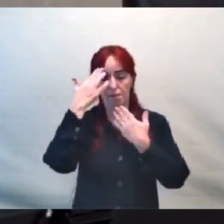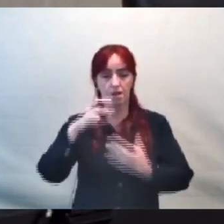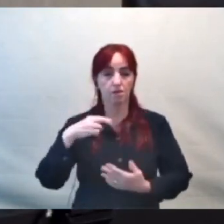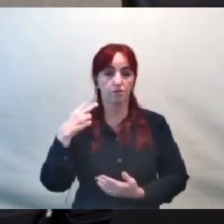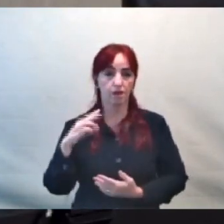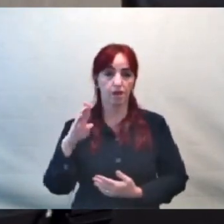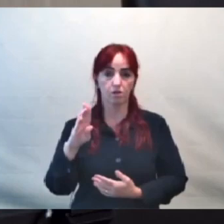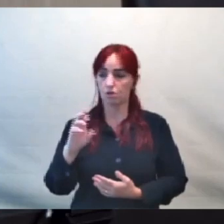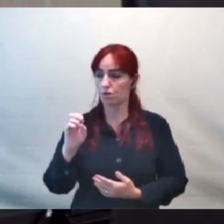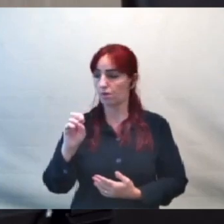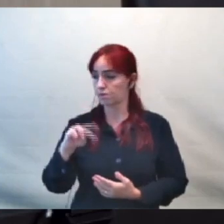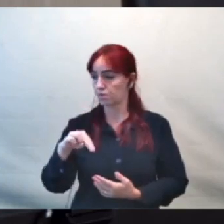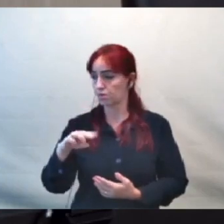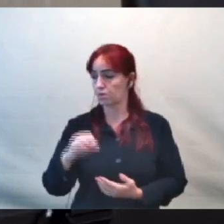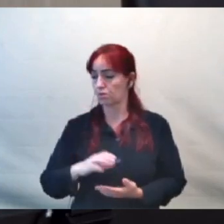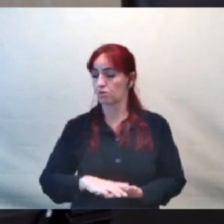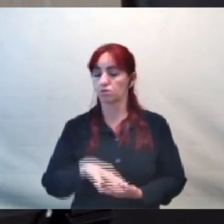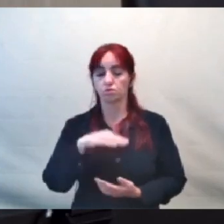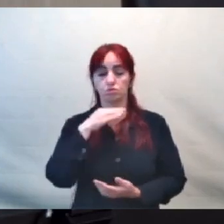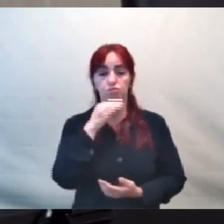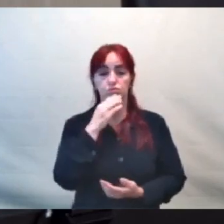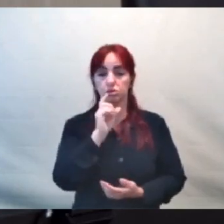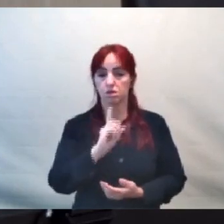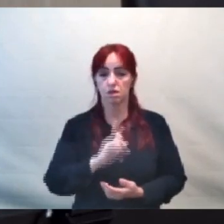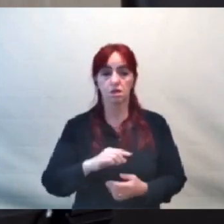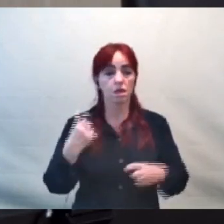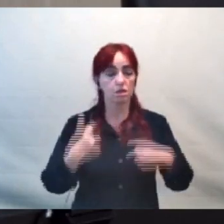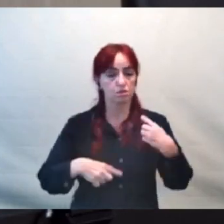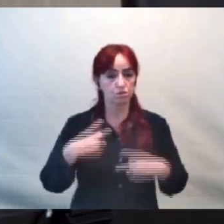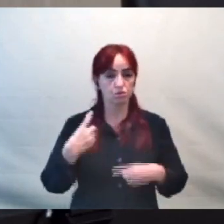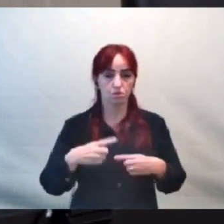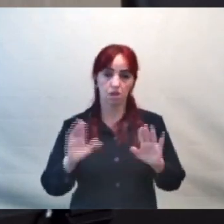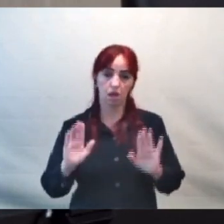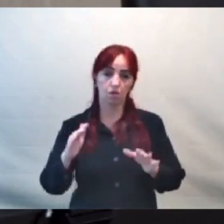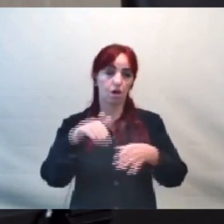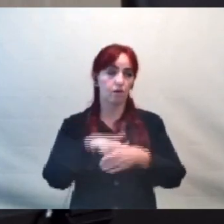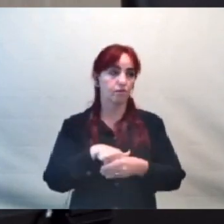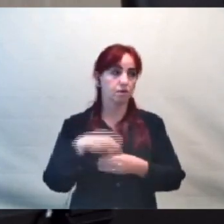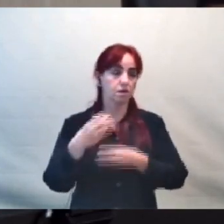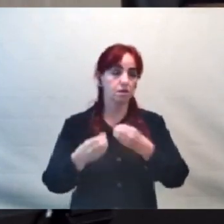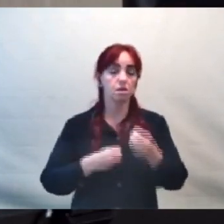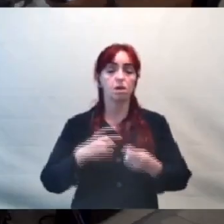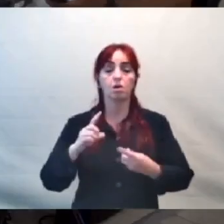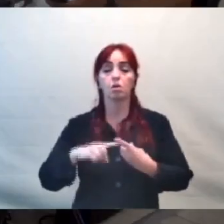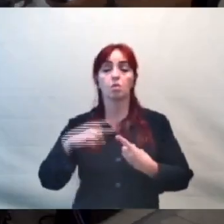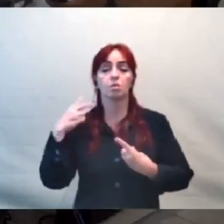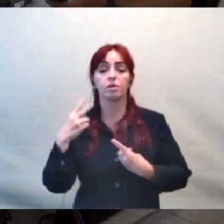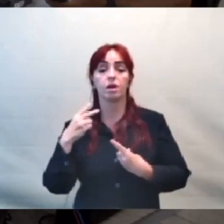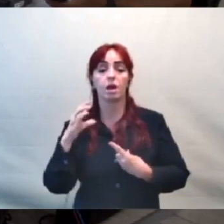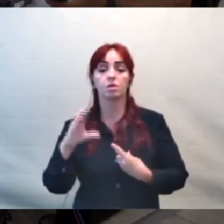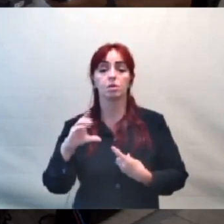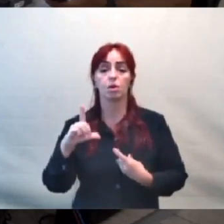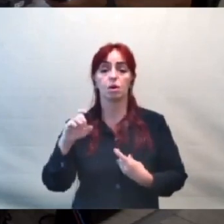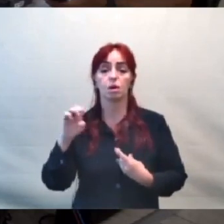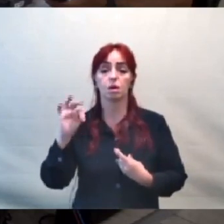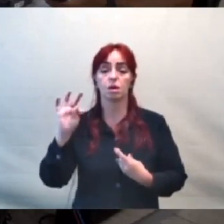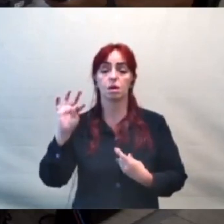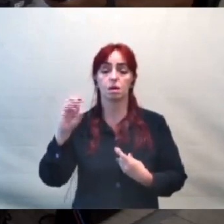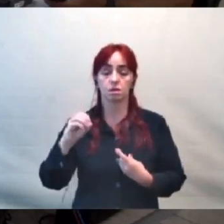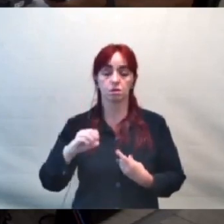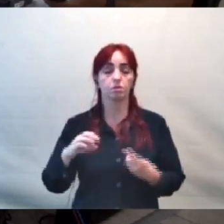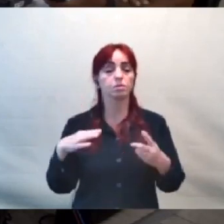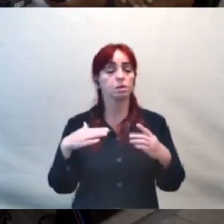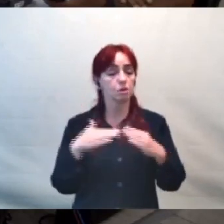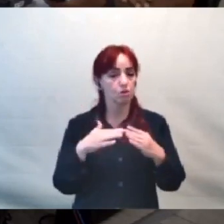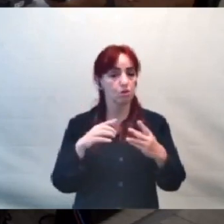Sem mais ninguém a discutir, coloco em votação. Como vota o vereador Cleito Xavier? De acordo.